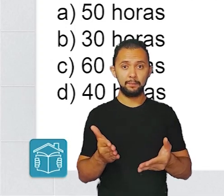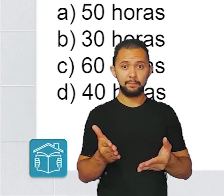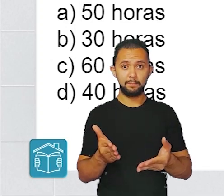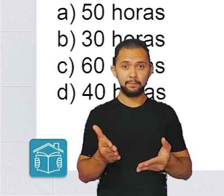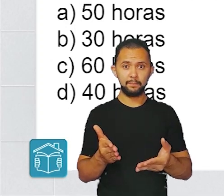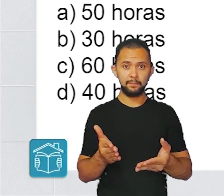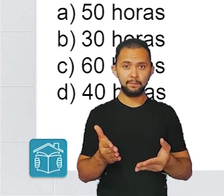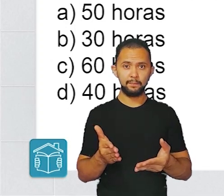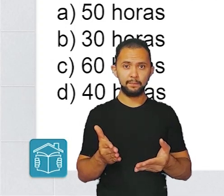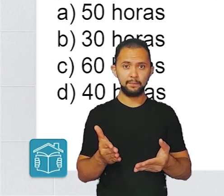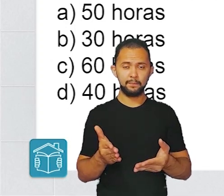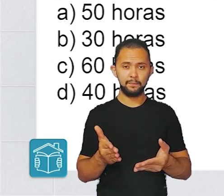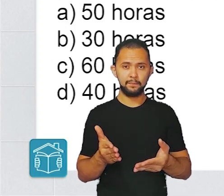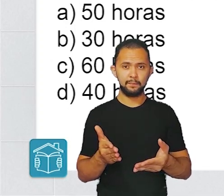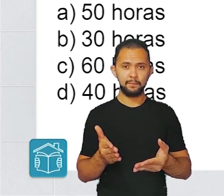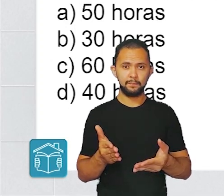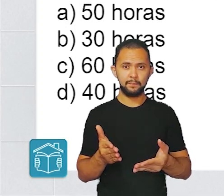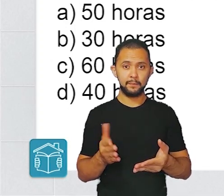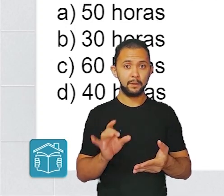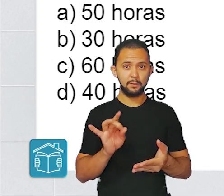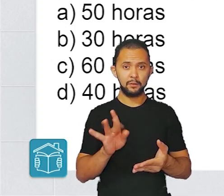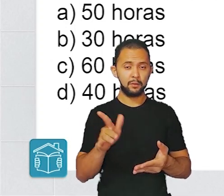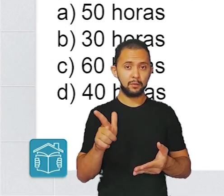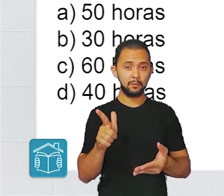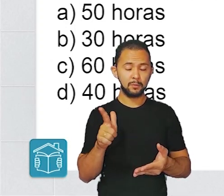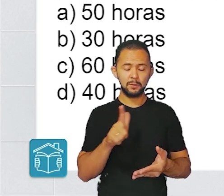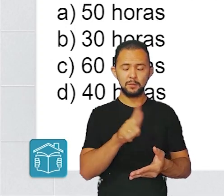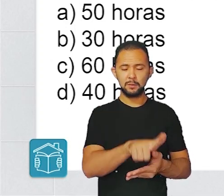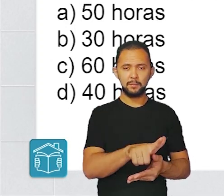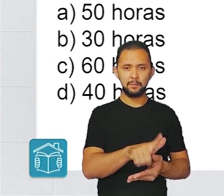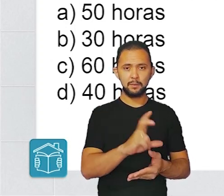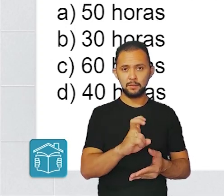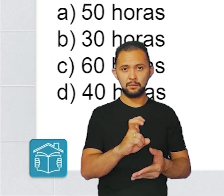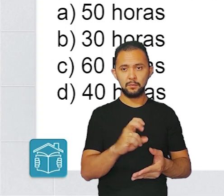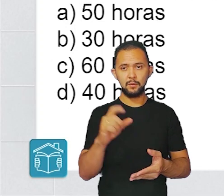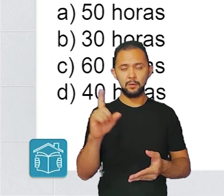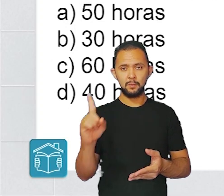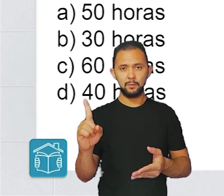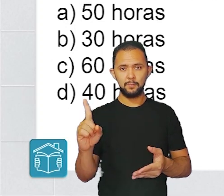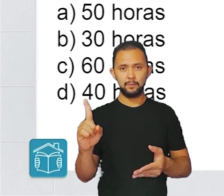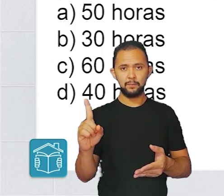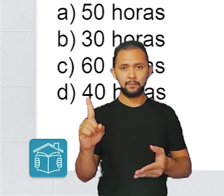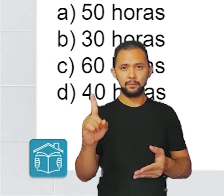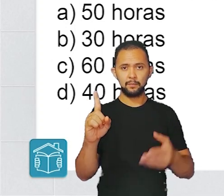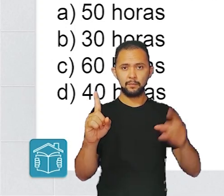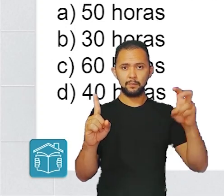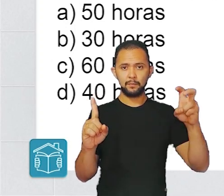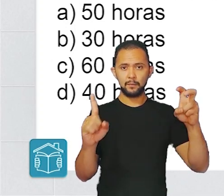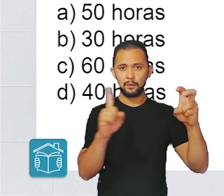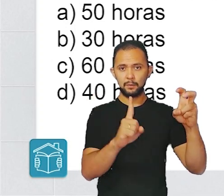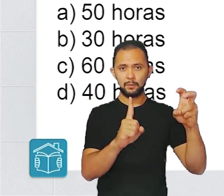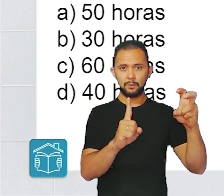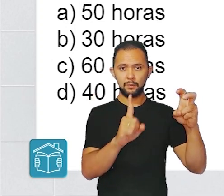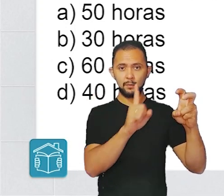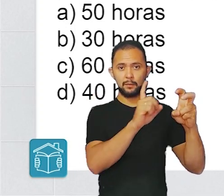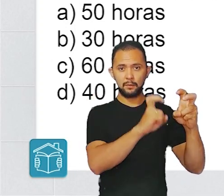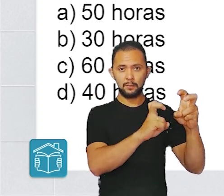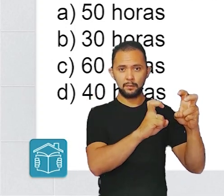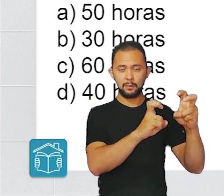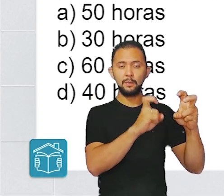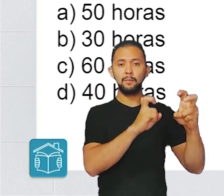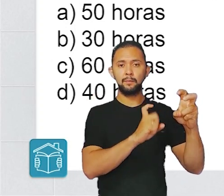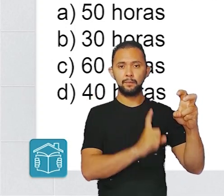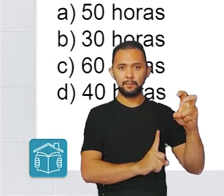Agora, nós só vamos conseguir dividir por 5, né? 1 não é, repete. 1 não é, repete. E agora,